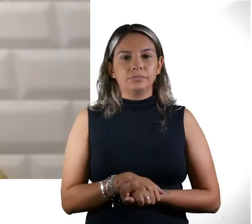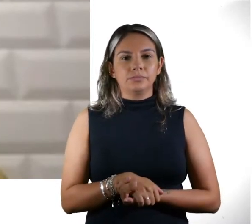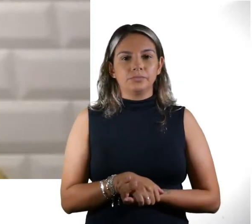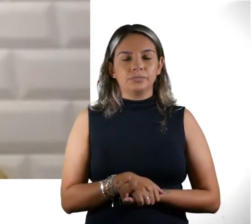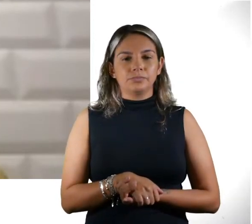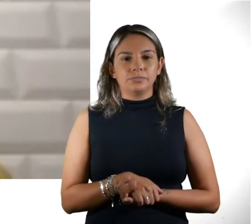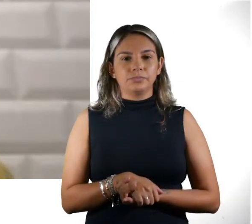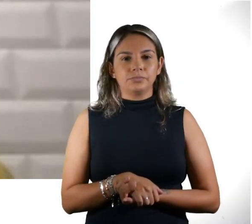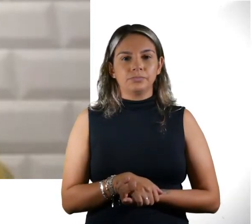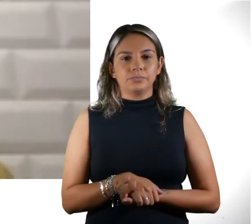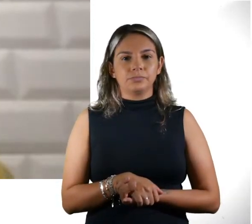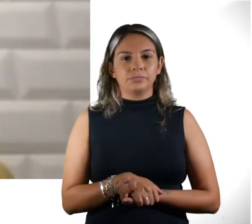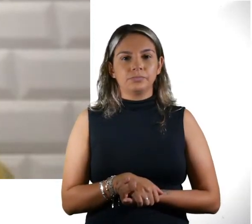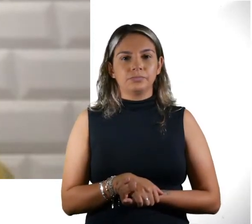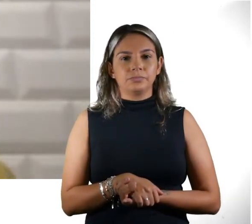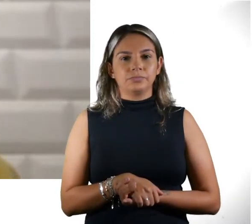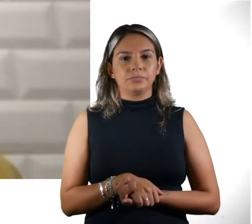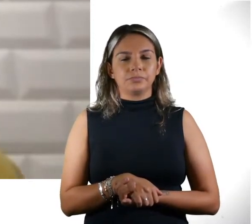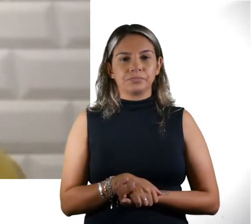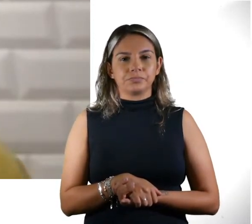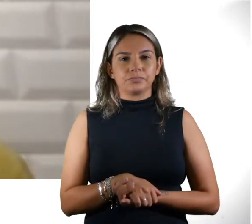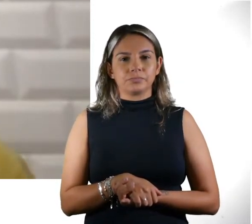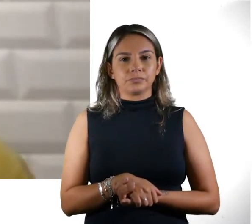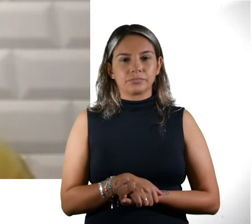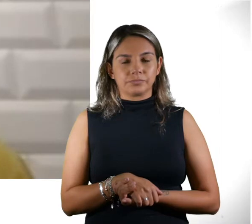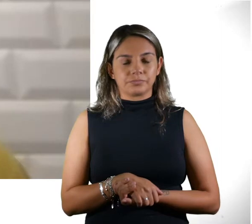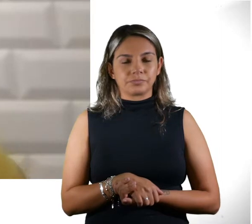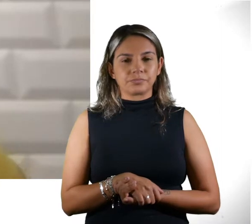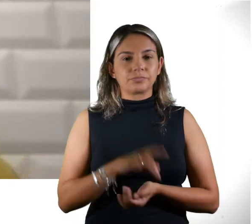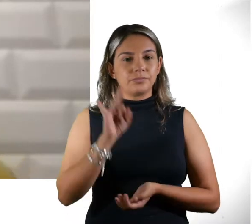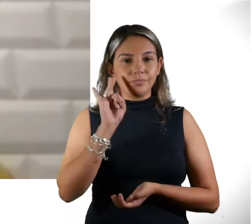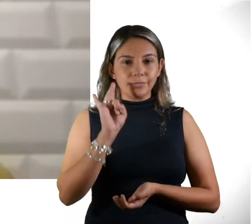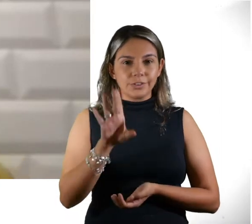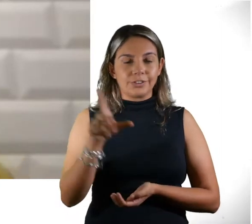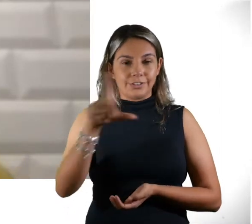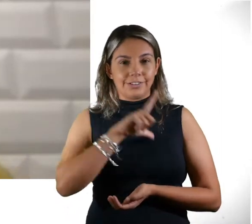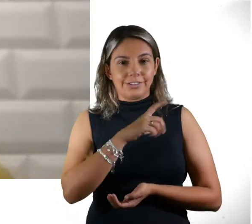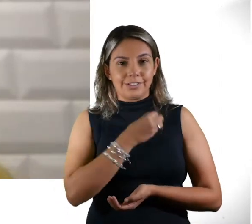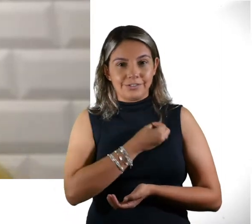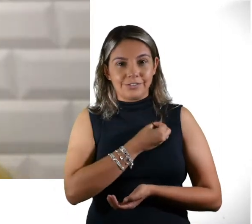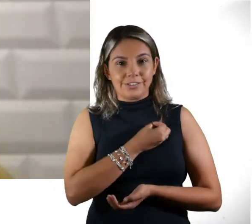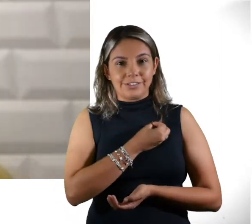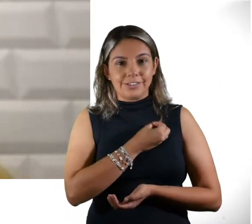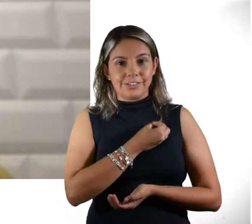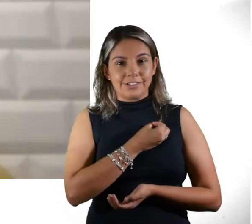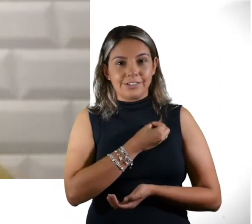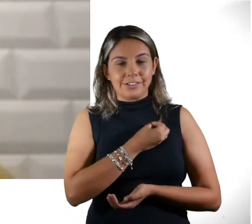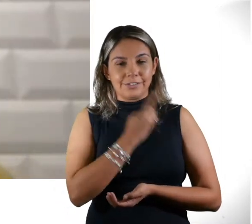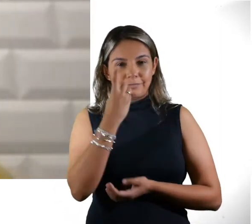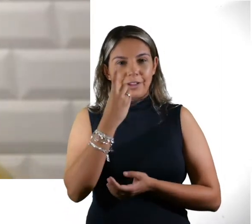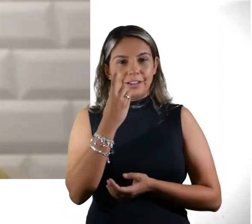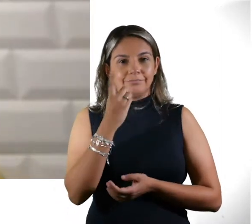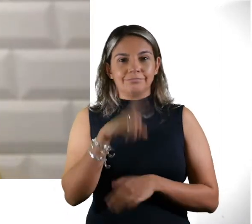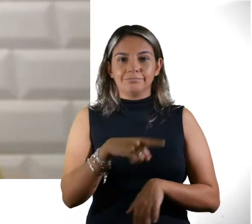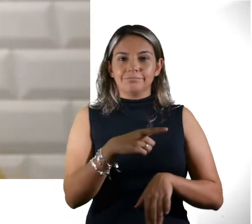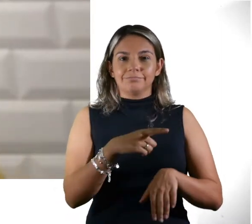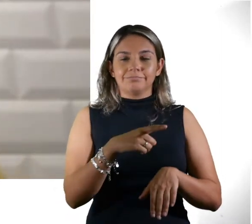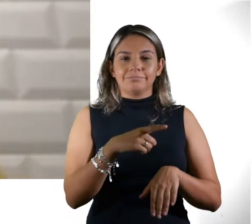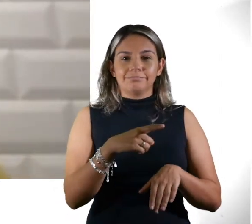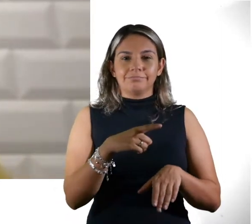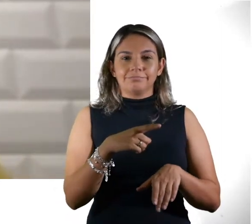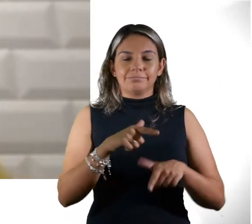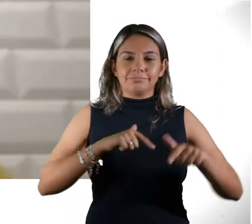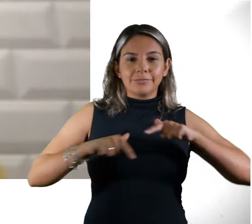portuguesa, para a Visão. Então isso só já exige uma certa disciplina, obriga-me